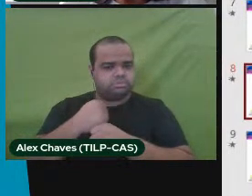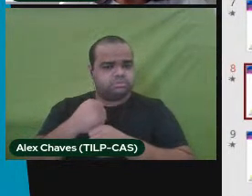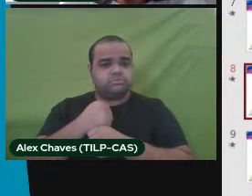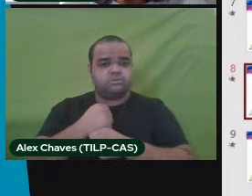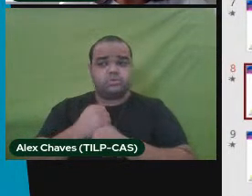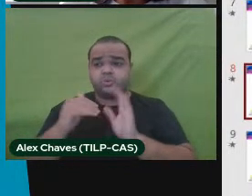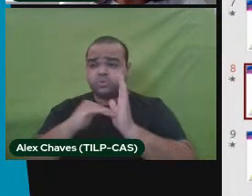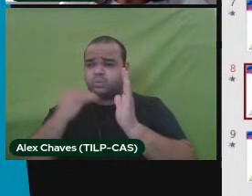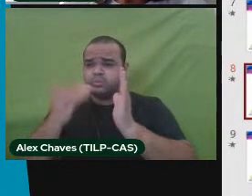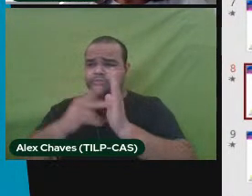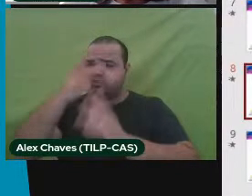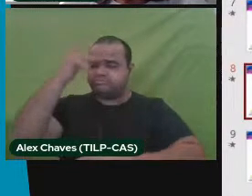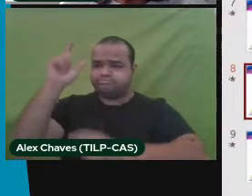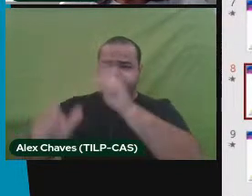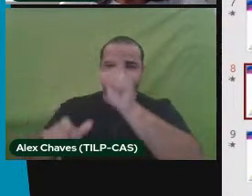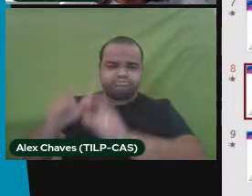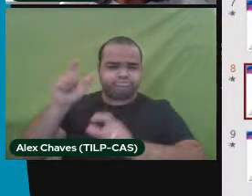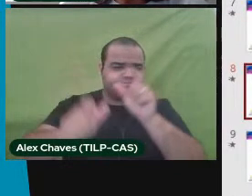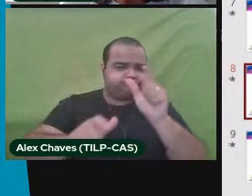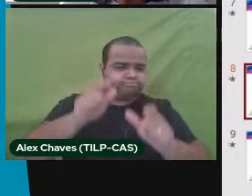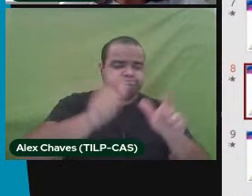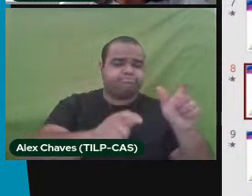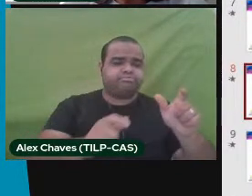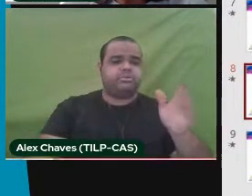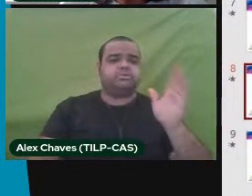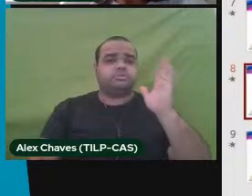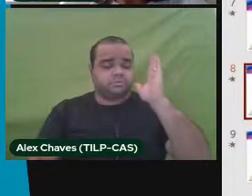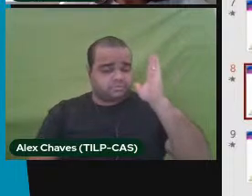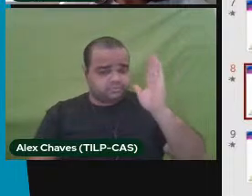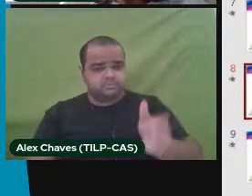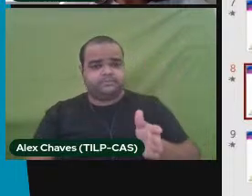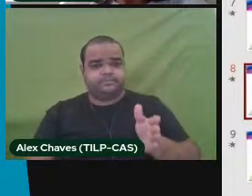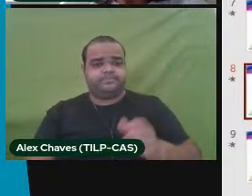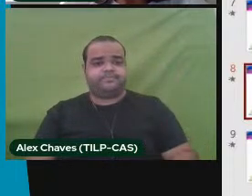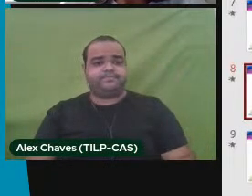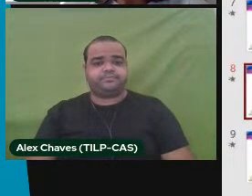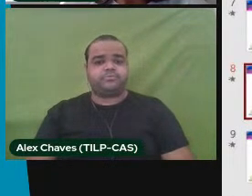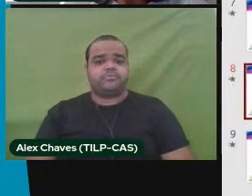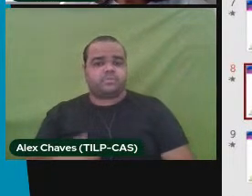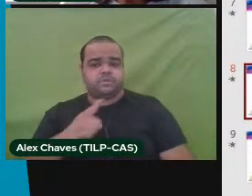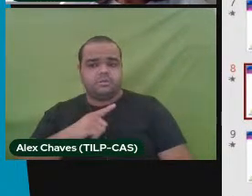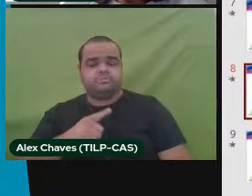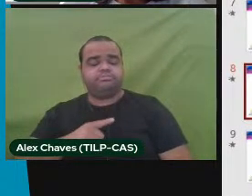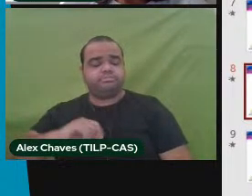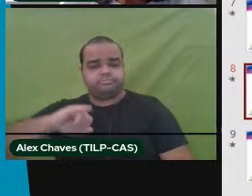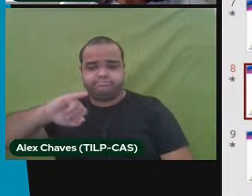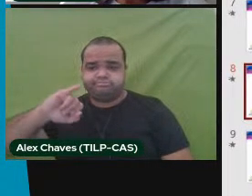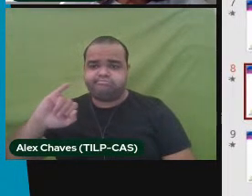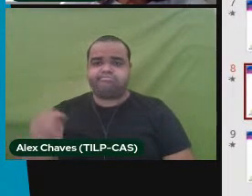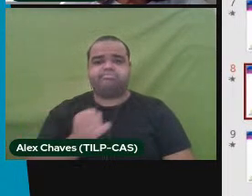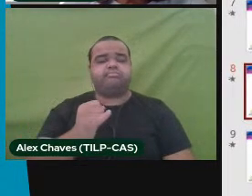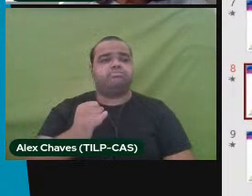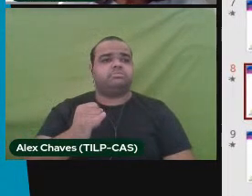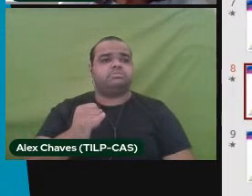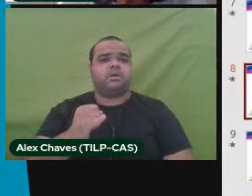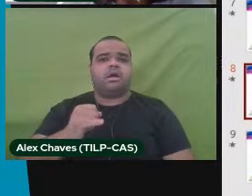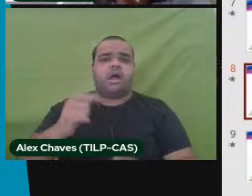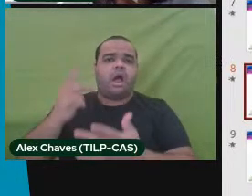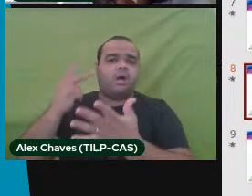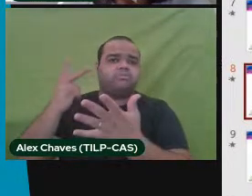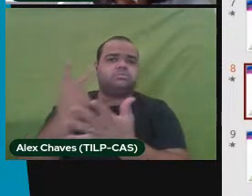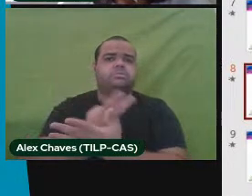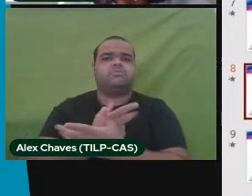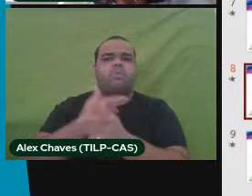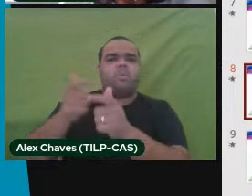todos nós fomos conclamados a aproveitar todas as ocasiões de